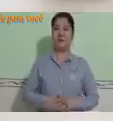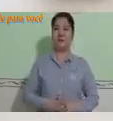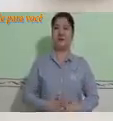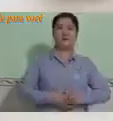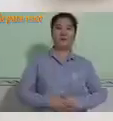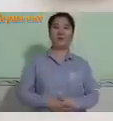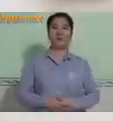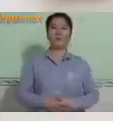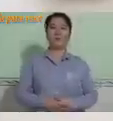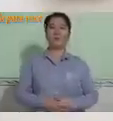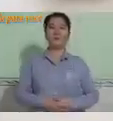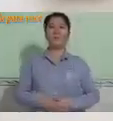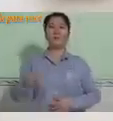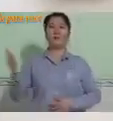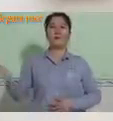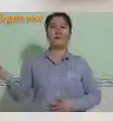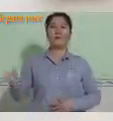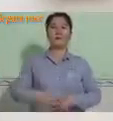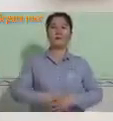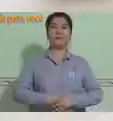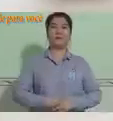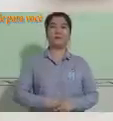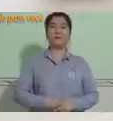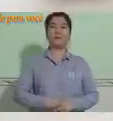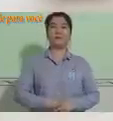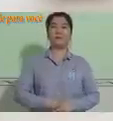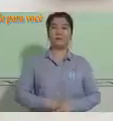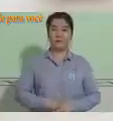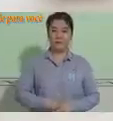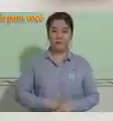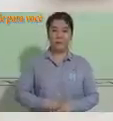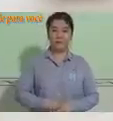está presente, o psiquiatra também poderá ser consultado.